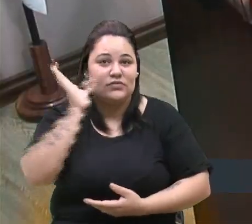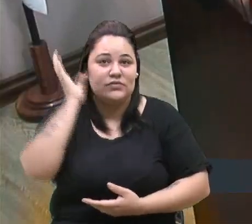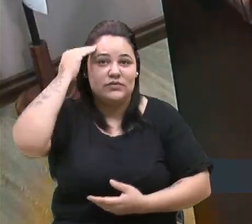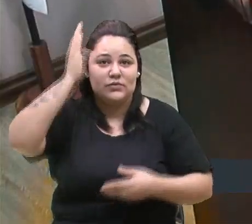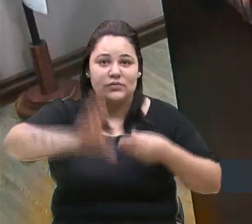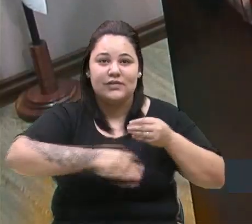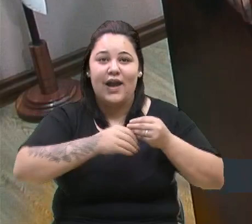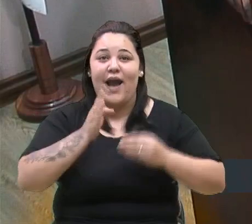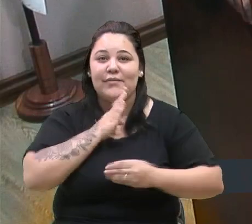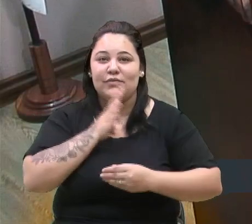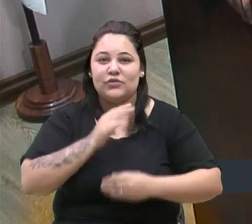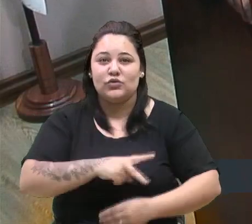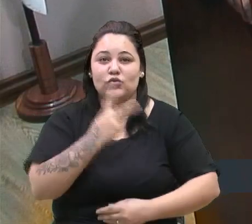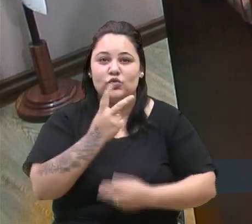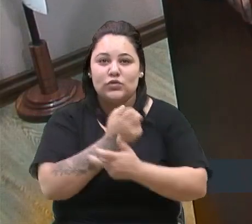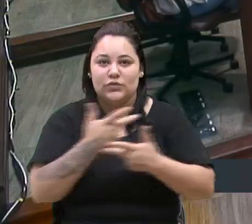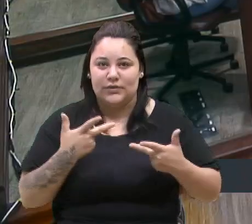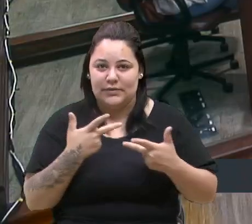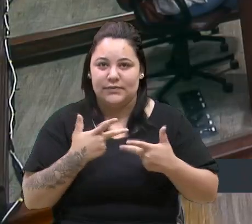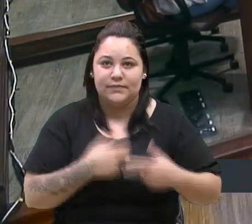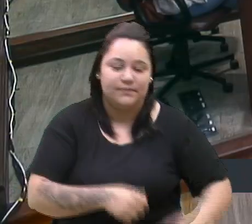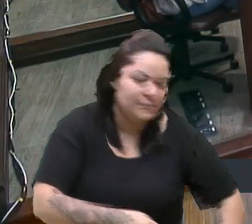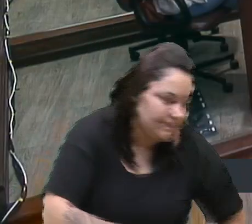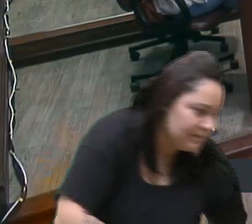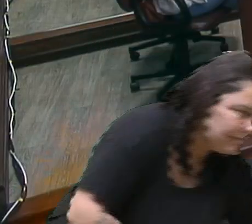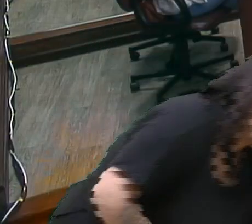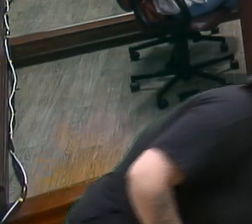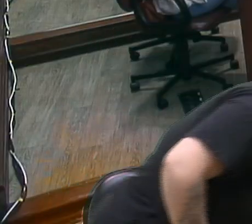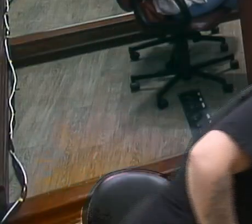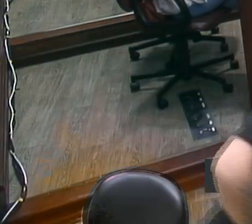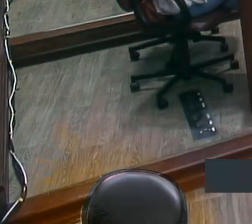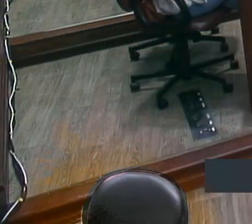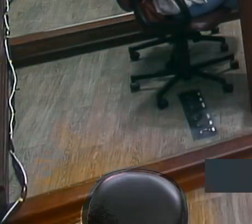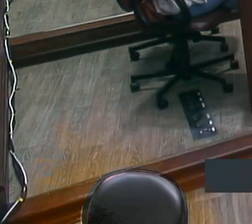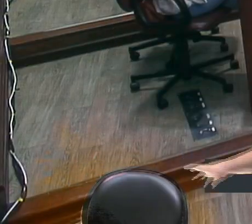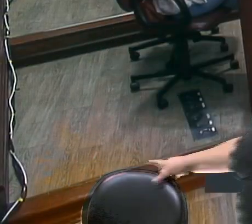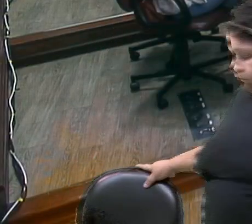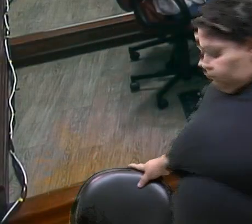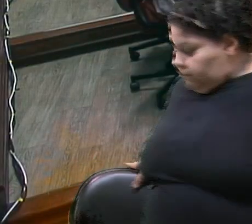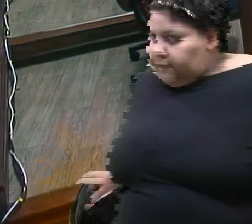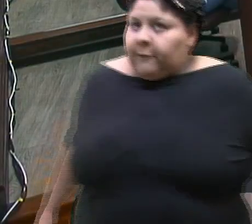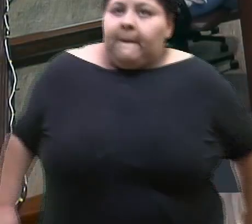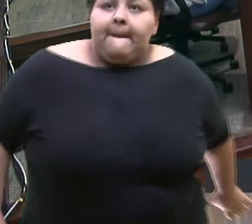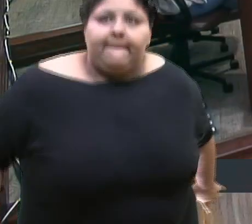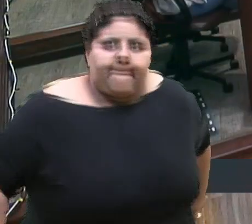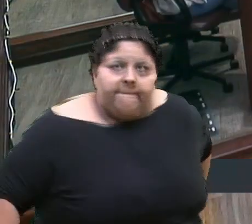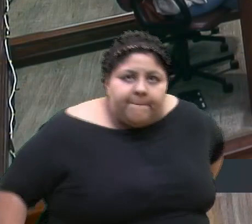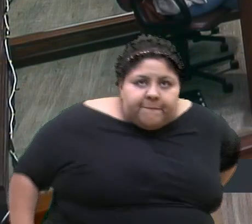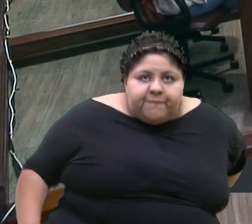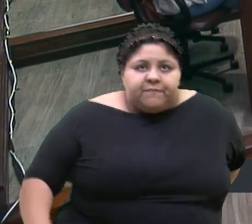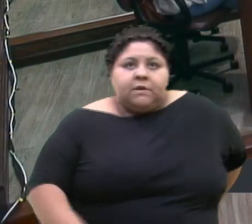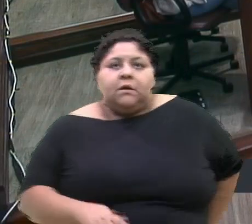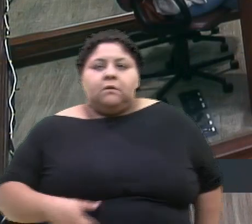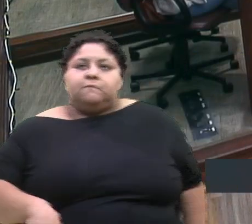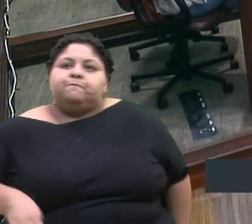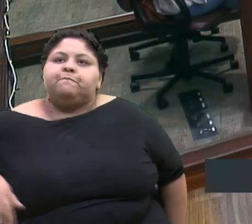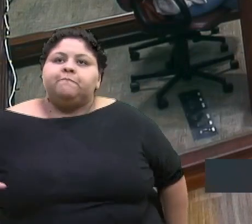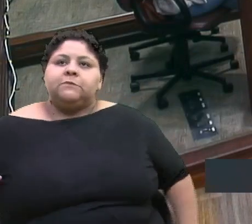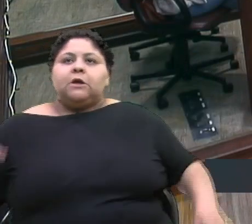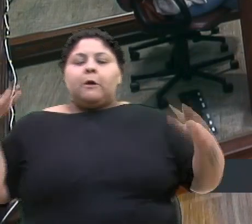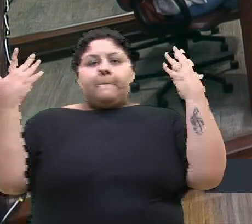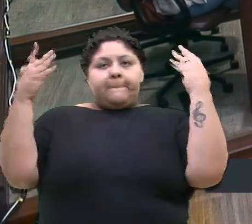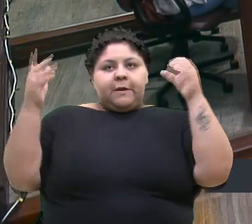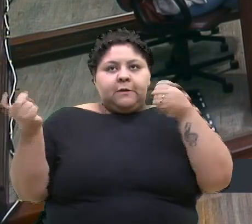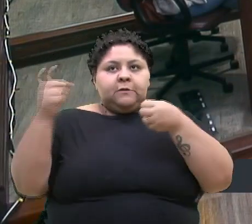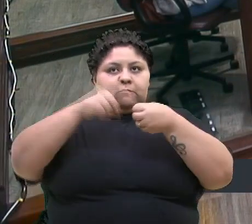rapidamente, duas situações. Primeiro, lhe cumprimentar por voltar com esse tema, e é algo que vai ser cada vez